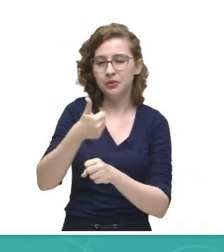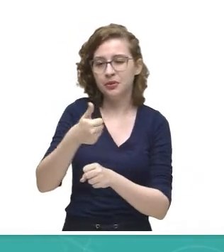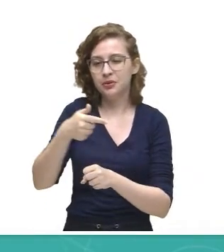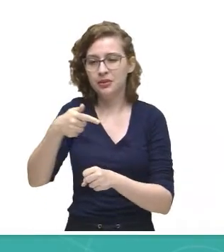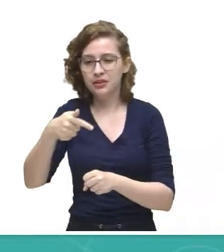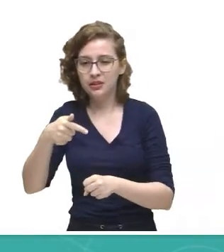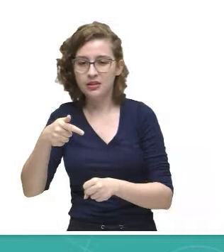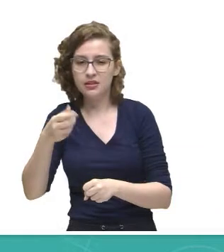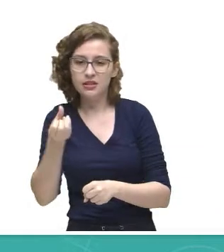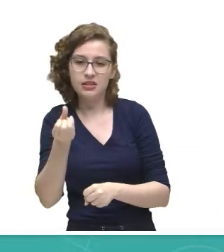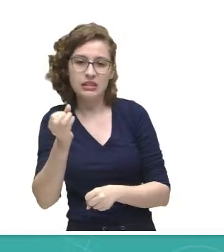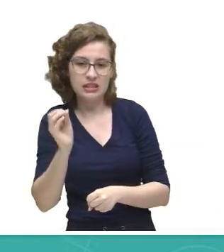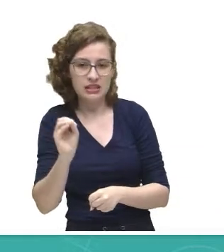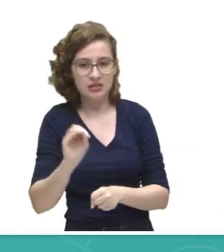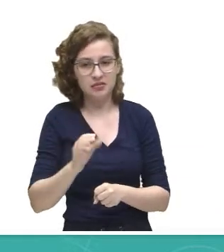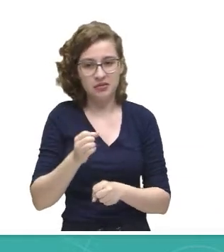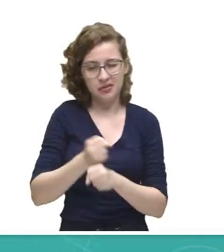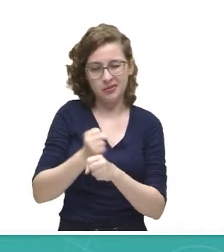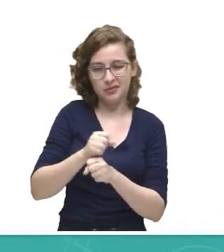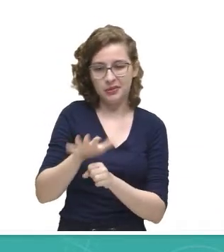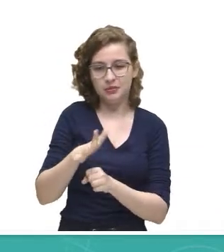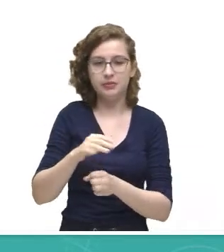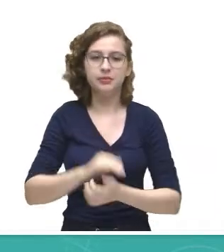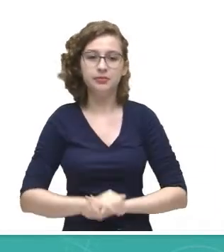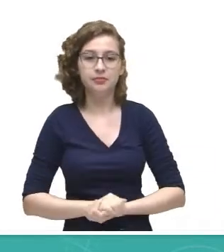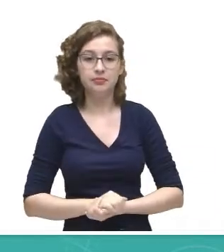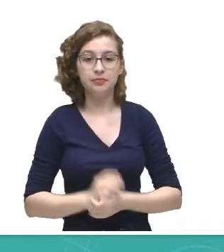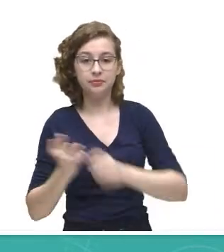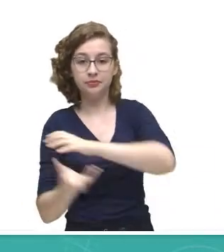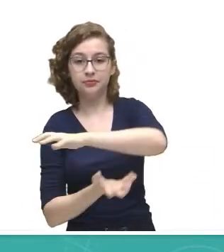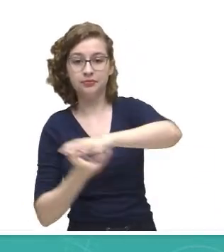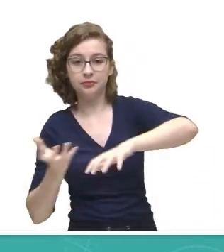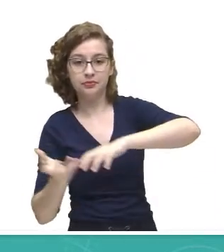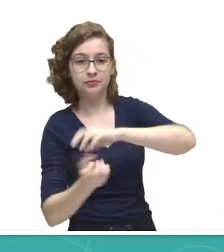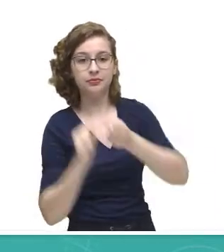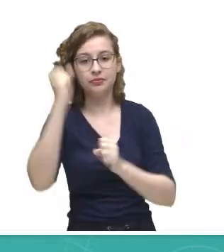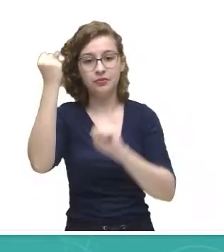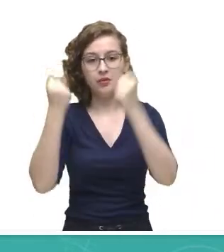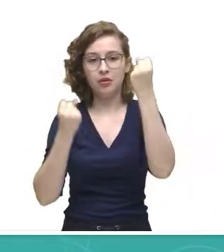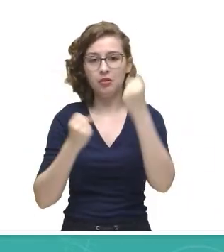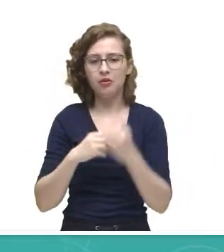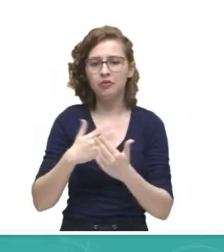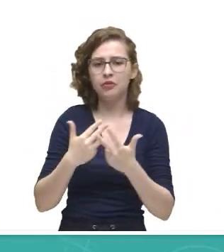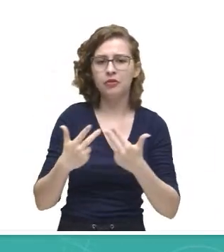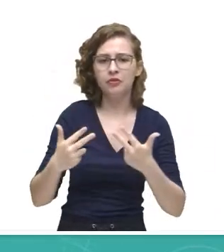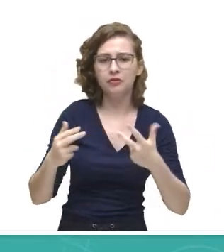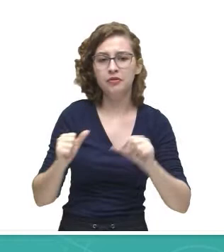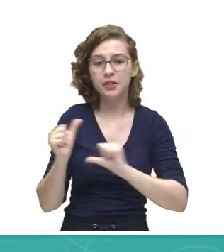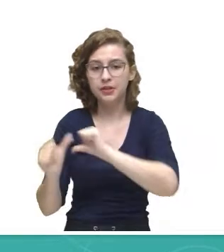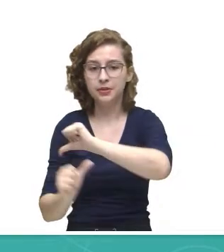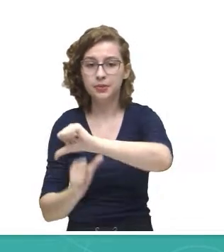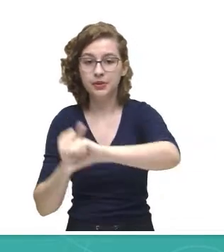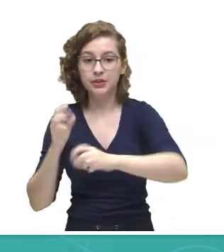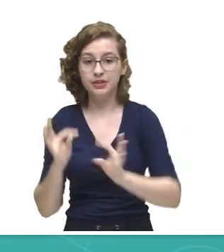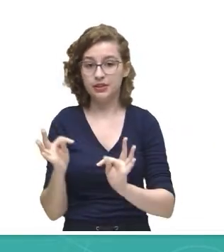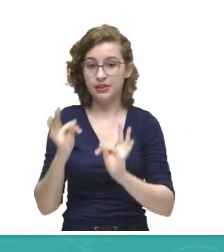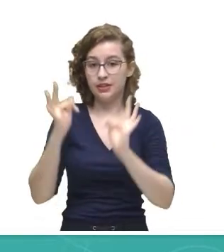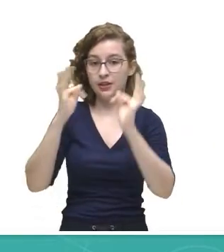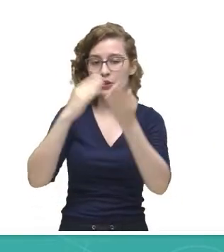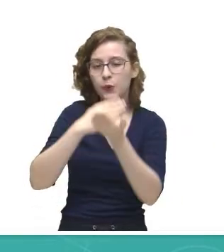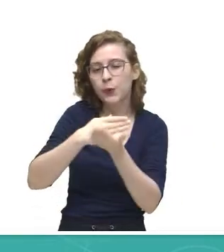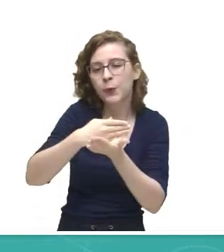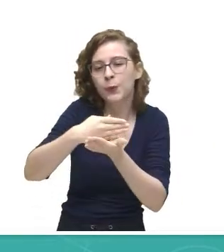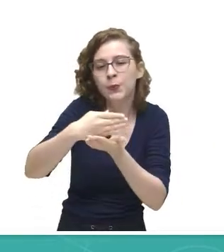1760. A Revolução Industrial, ela foi um conjunto de mudanças tecnológicas iniciadas aí